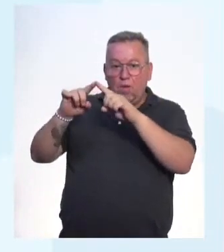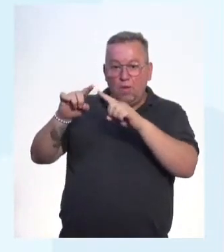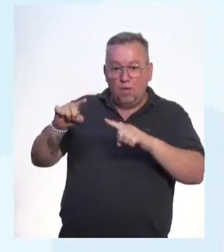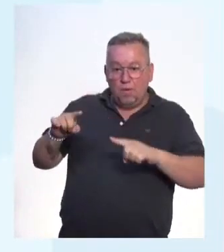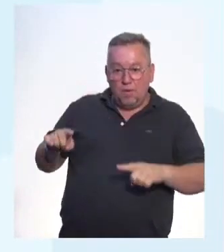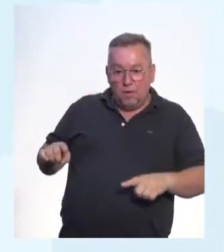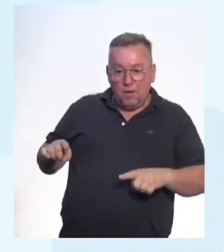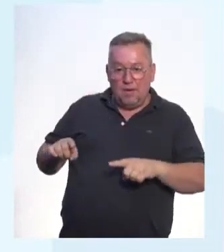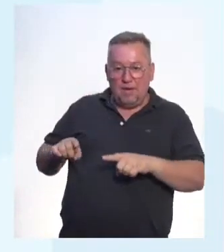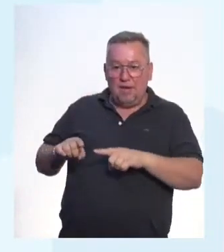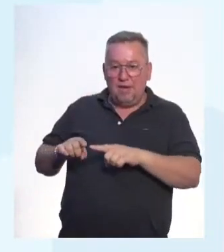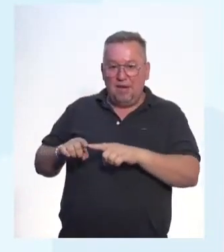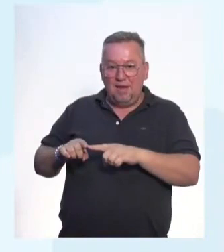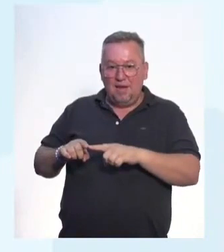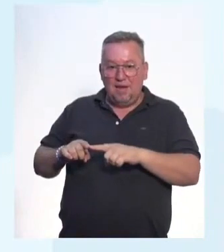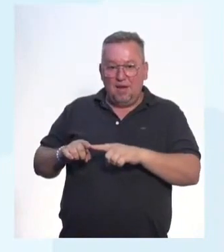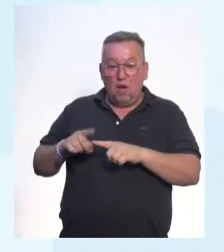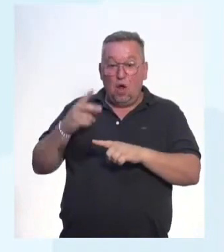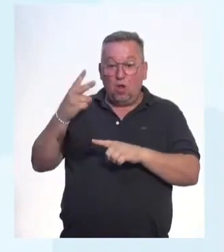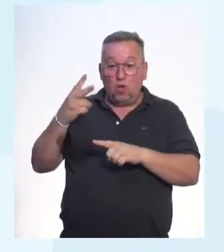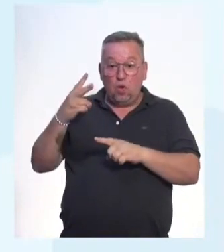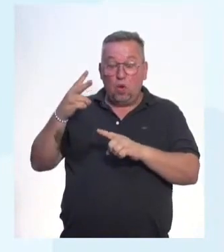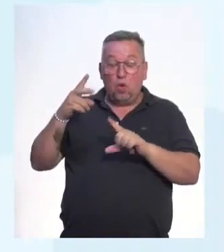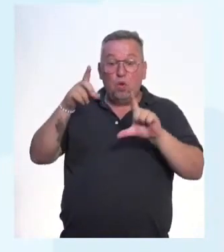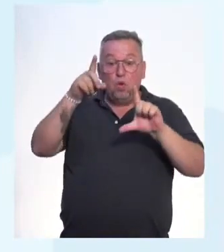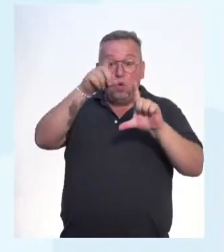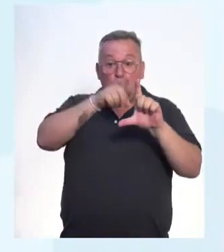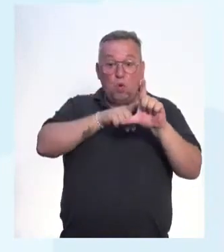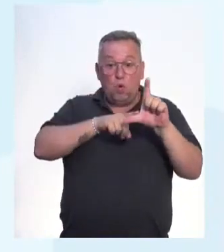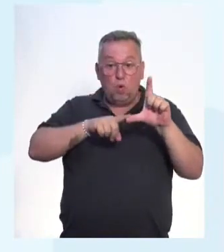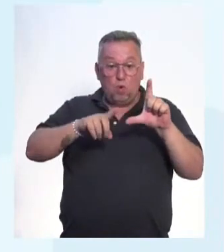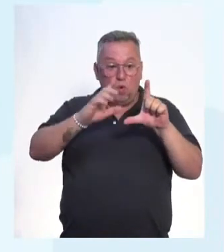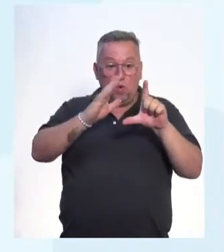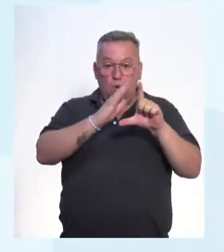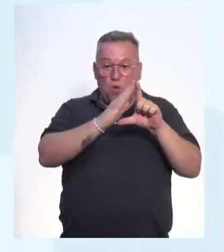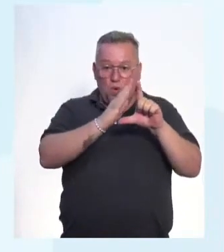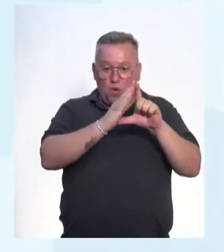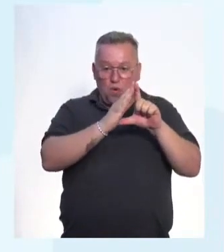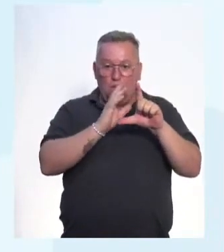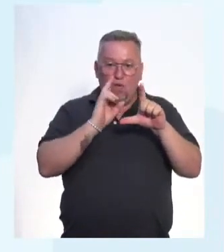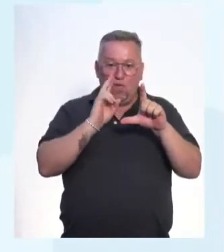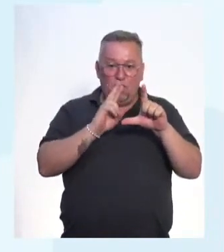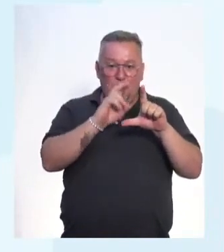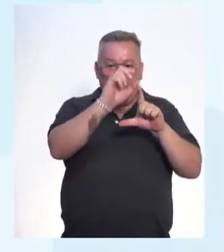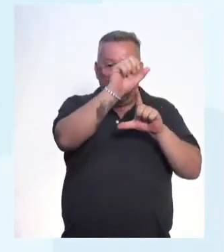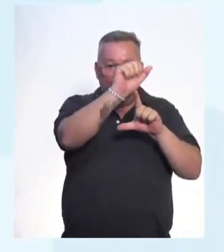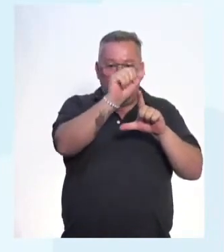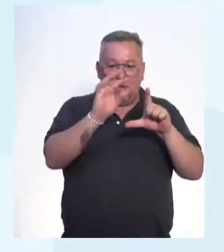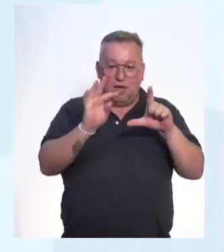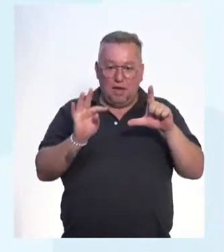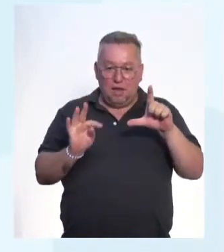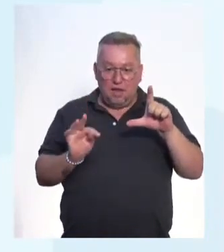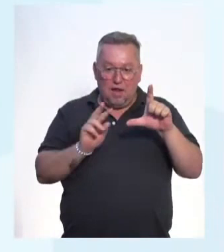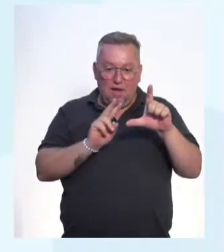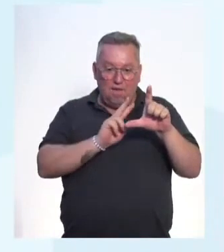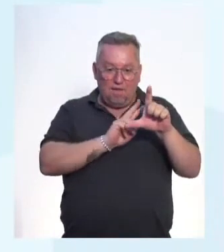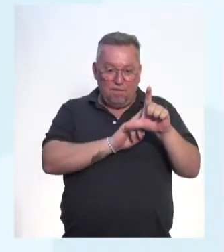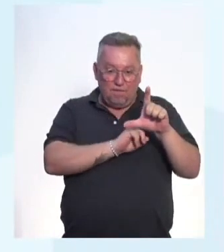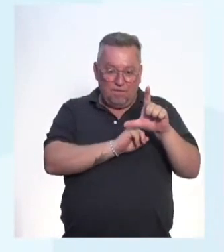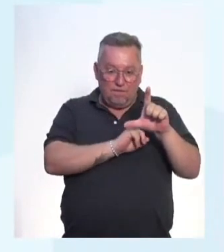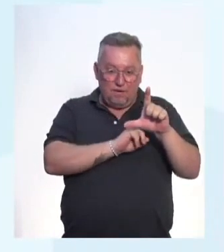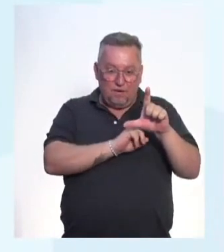de 2 dos lados do triângulo STV. Sobre o